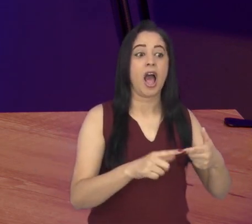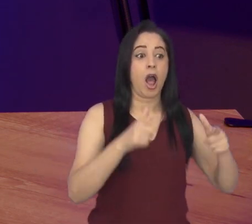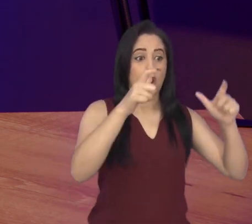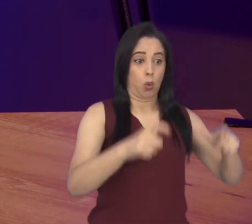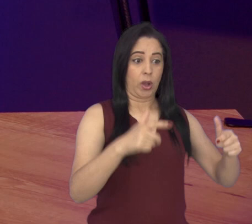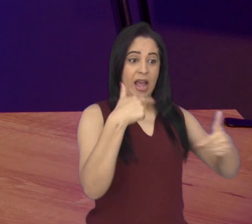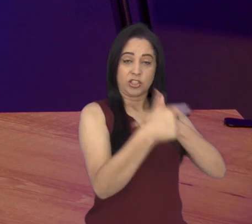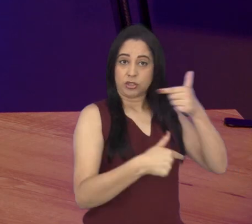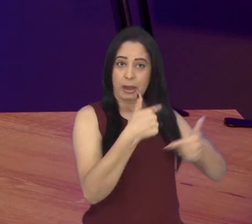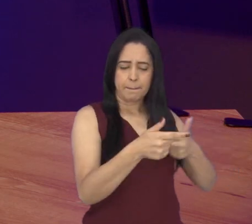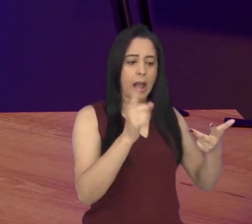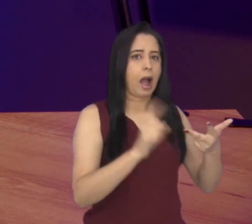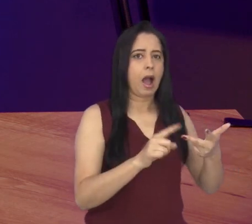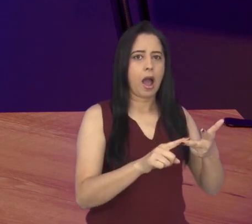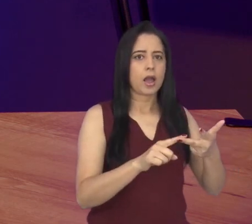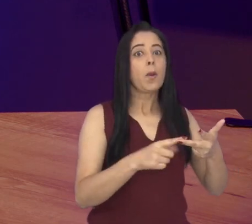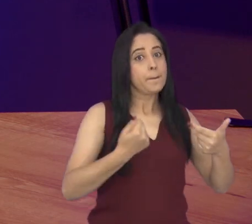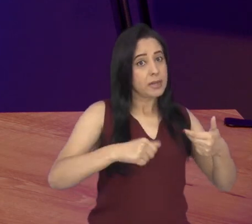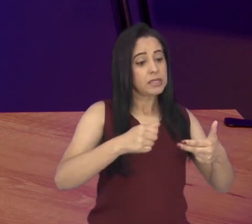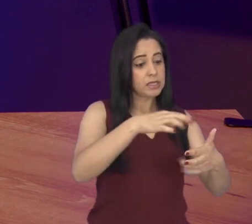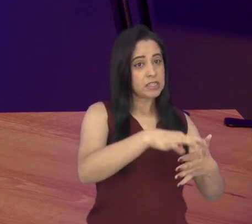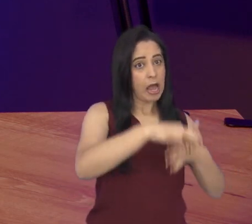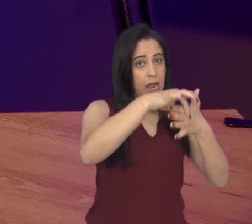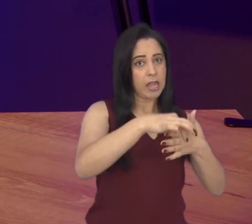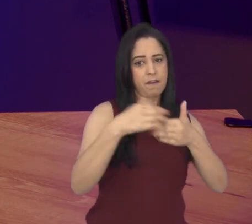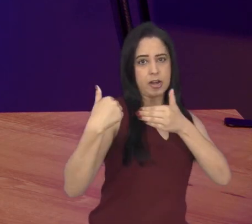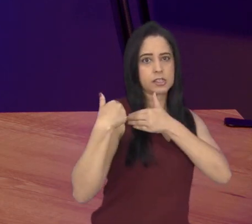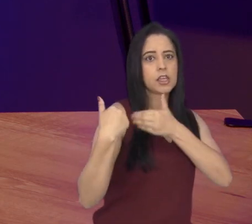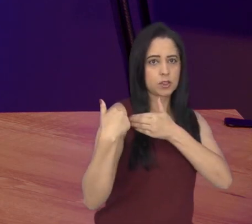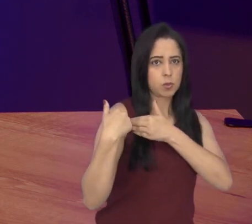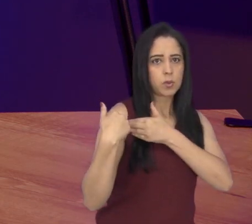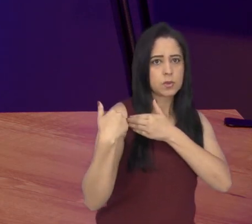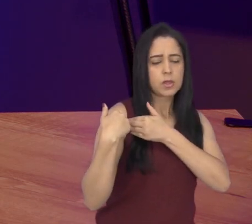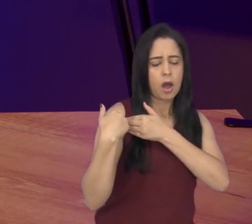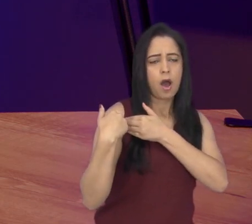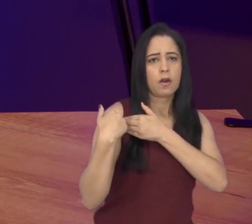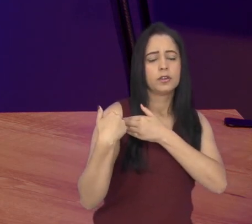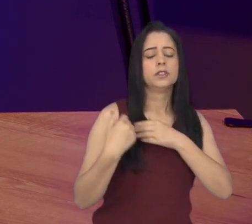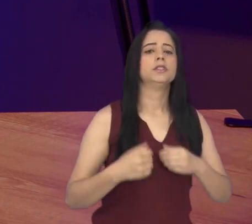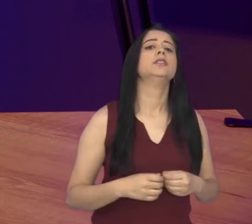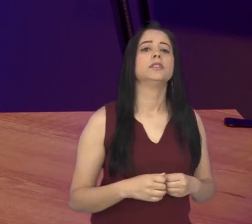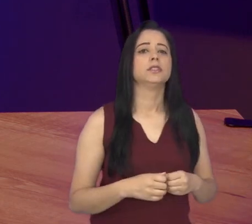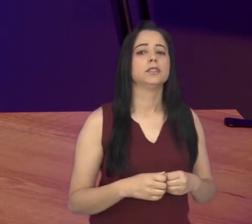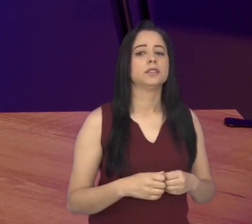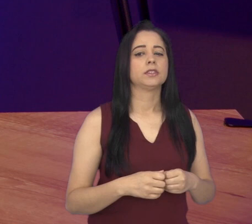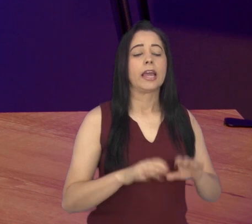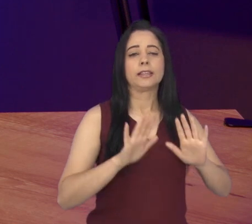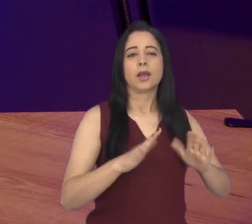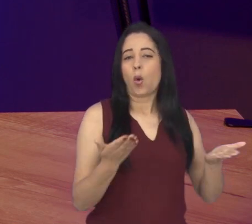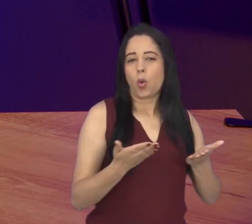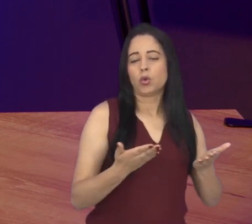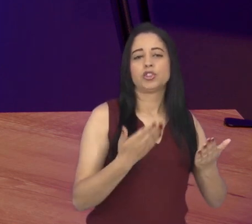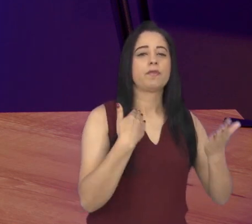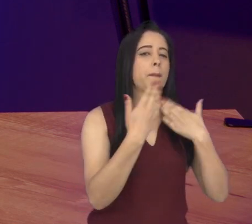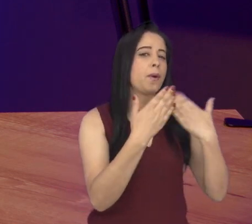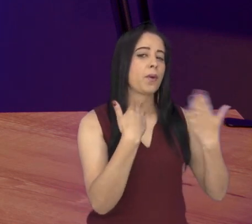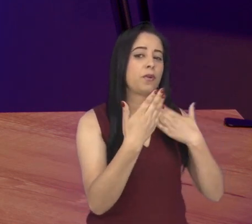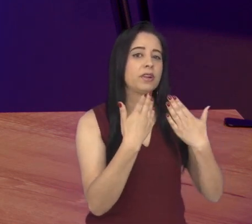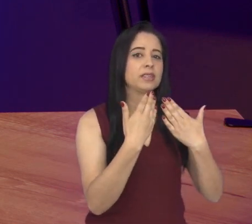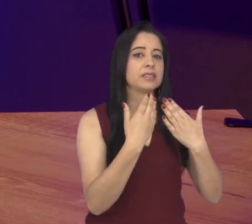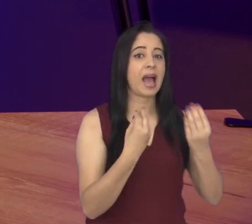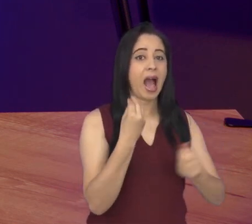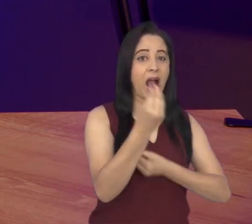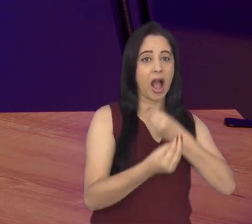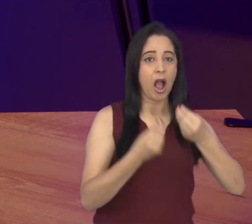política, seja, né, no nosso local de trabalho, a gente sempre precisa ter pessoas que sejam responsáveis e entendam por que elas estão ali. Então a gente vai